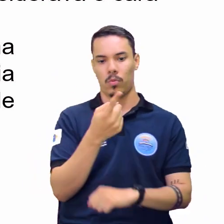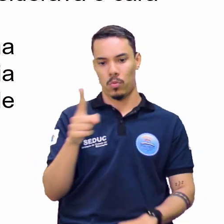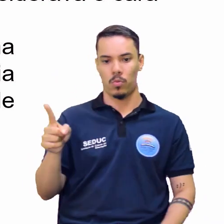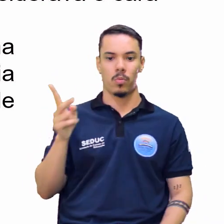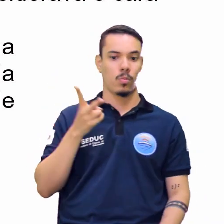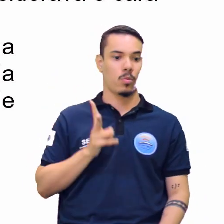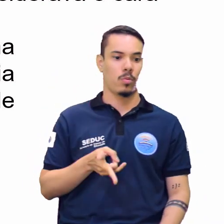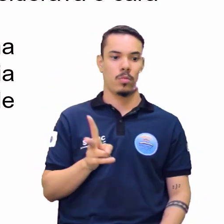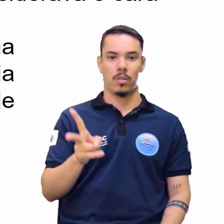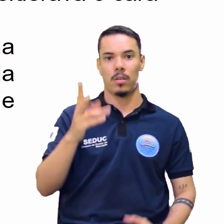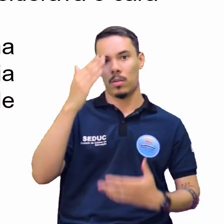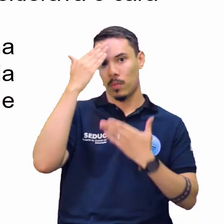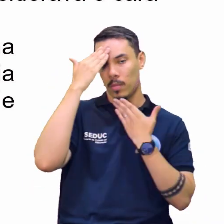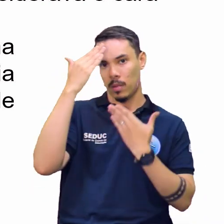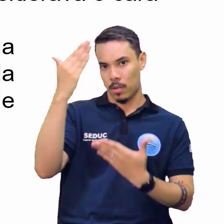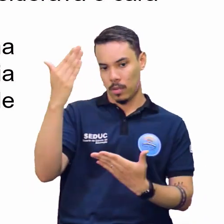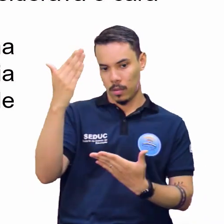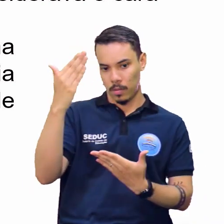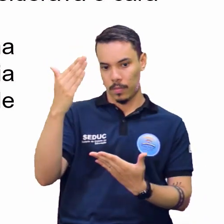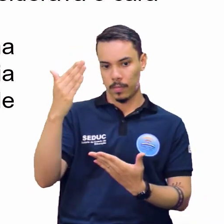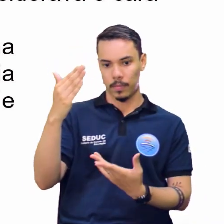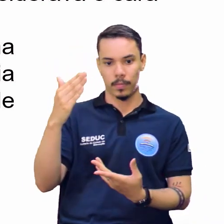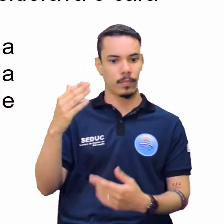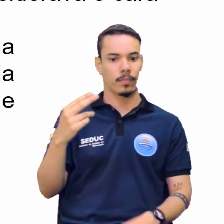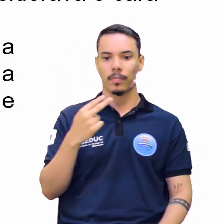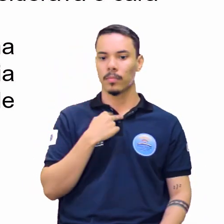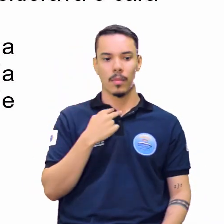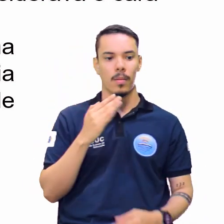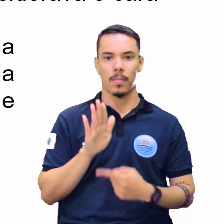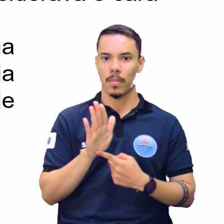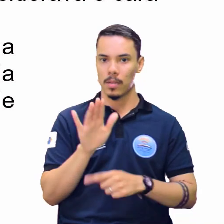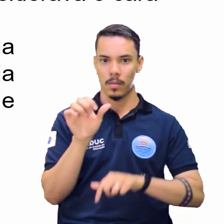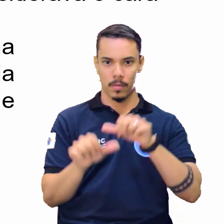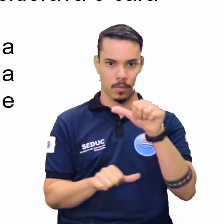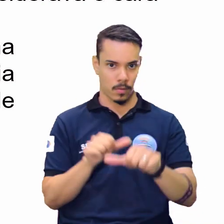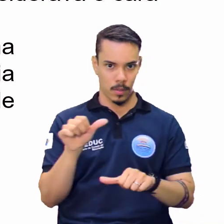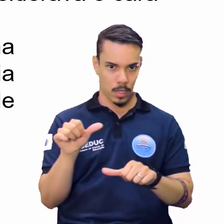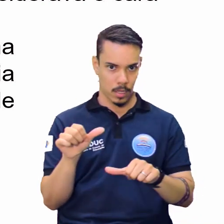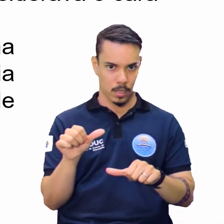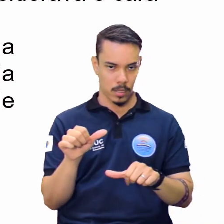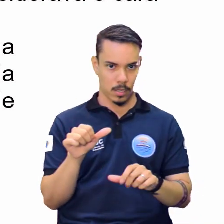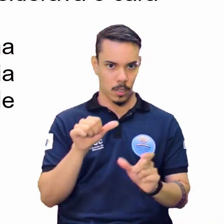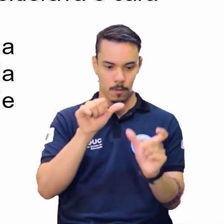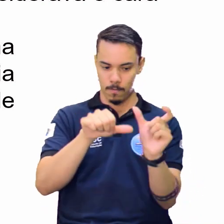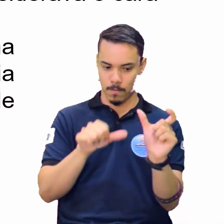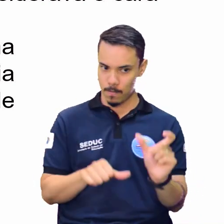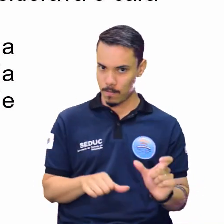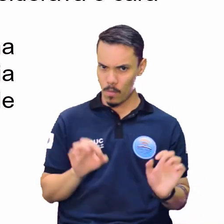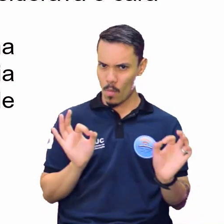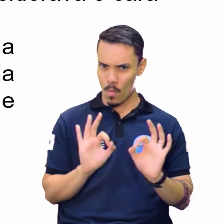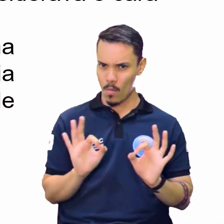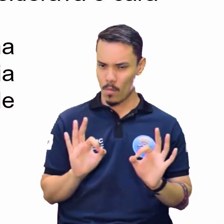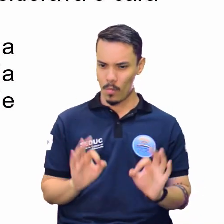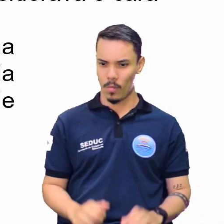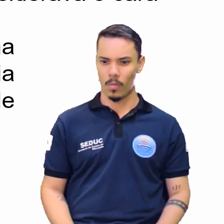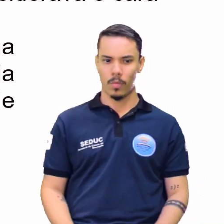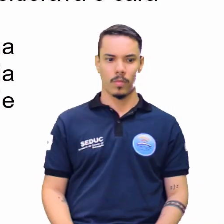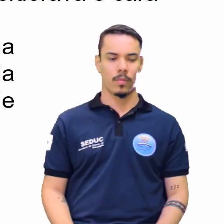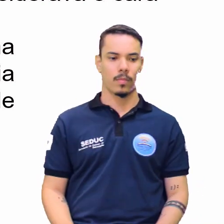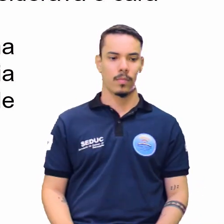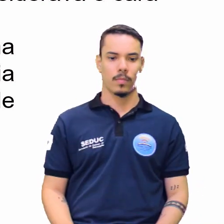continuaria sendo obrigado ou seja não apresentaria apresentaria flexão de gênero